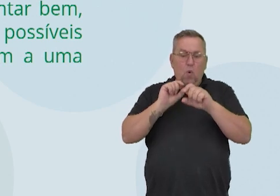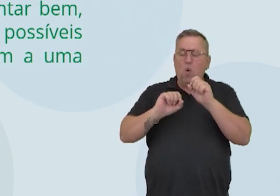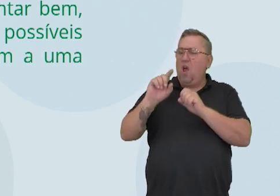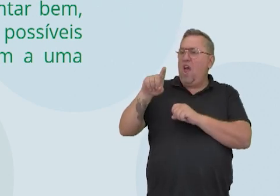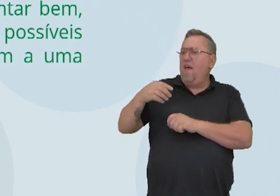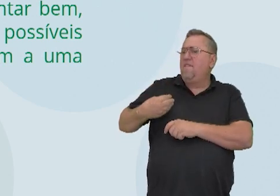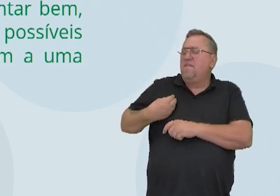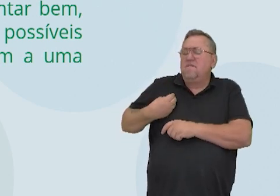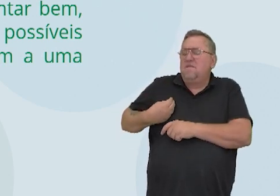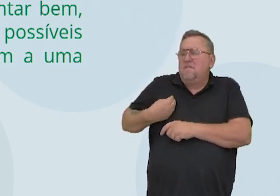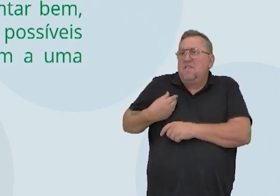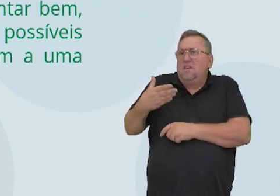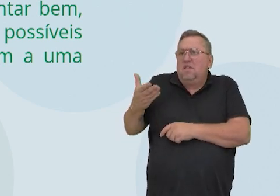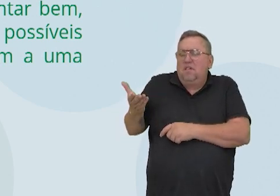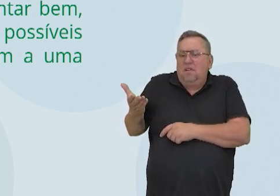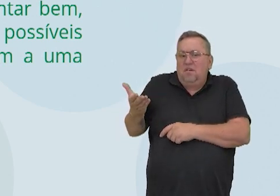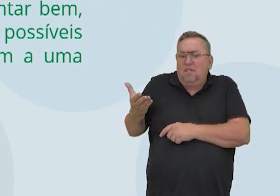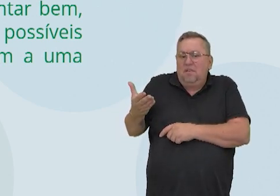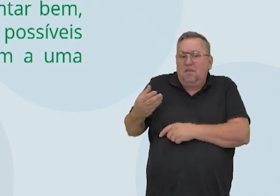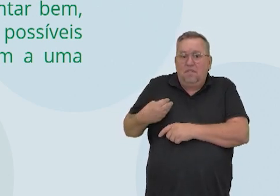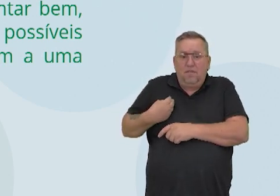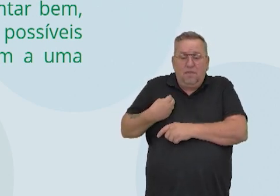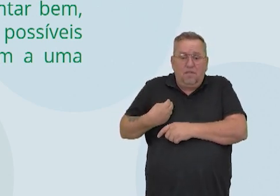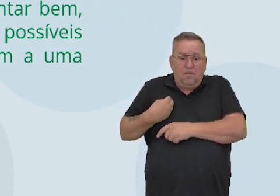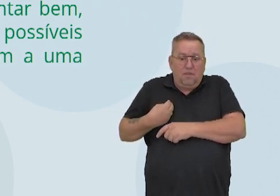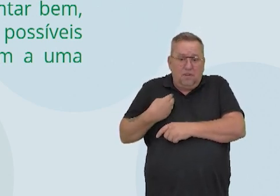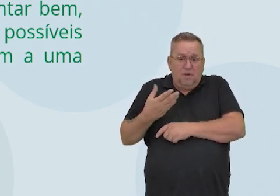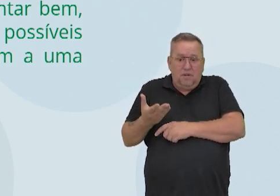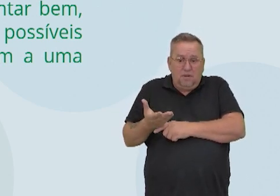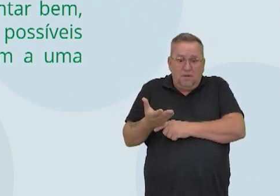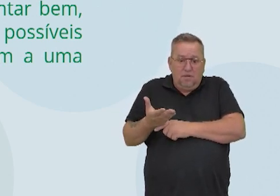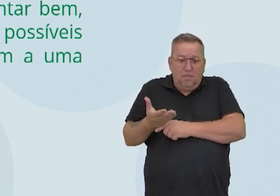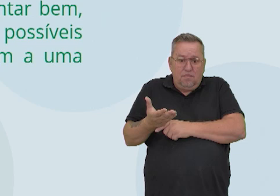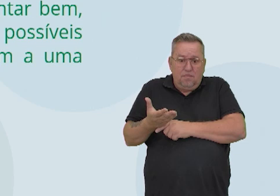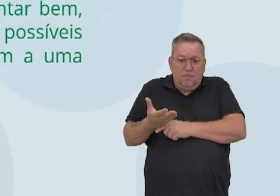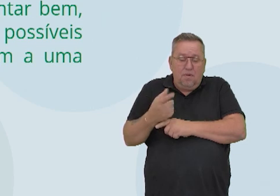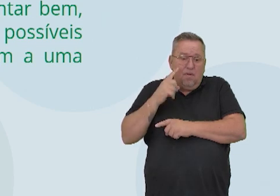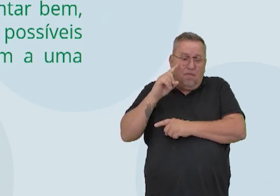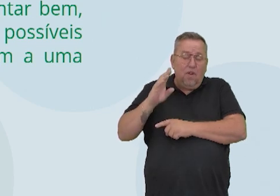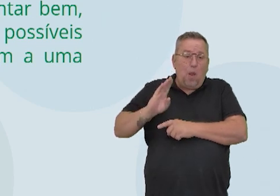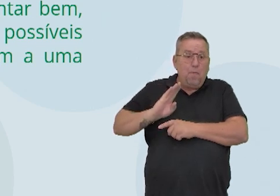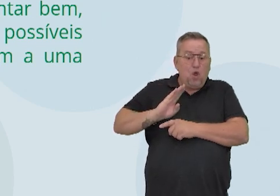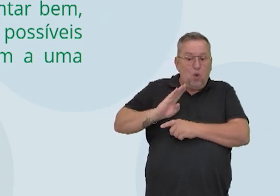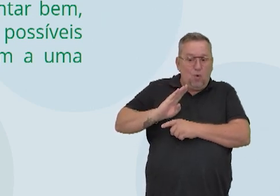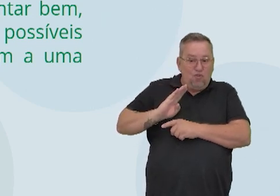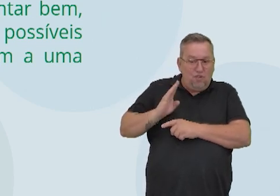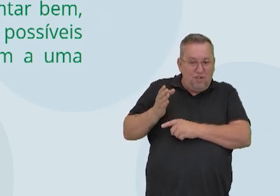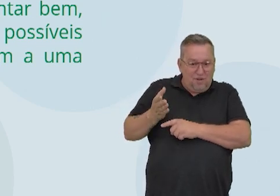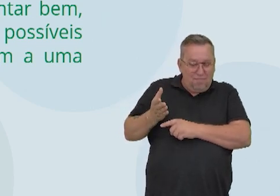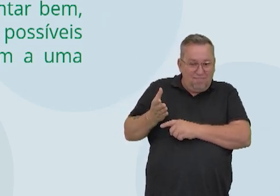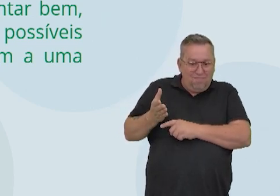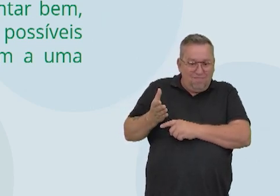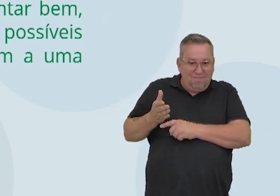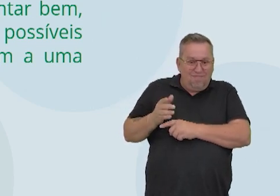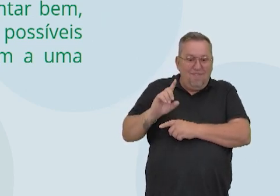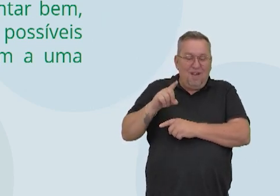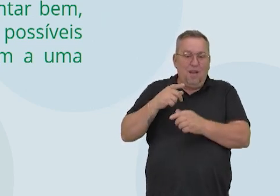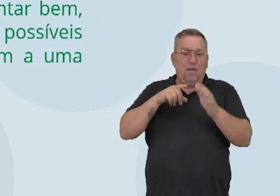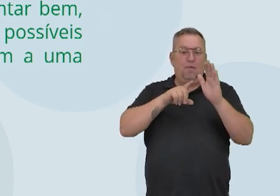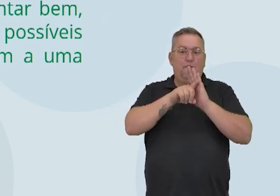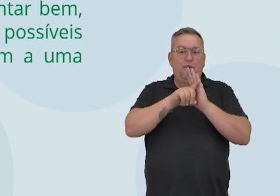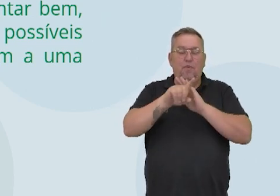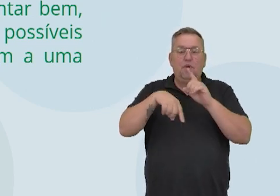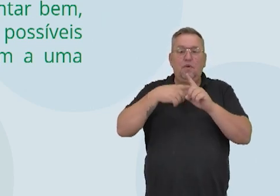vida, né? É difícil a pessoa responder aí a partir da biologia, né? Cientificamente. É uma pergunta